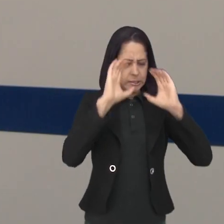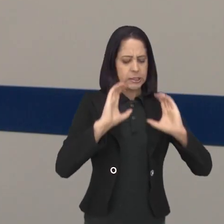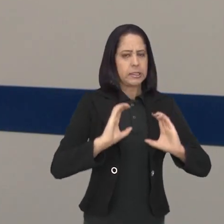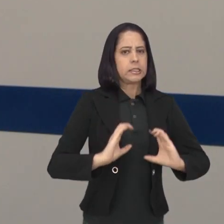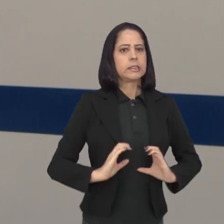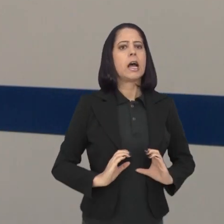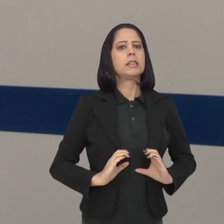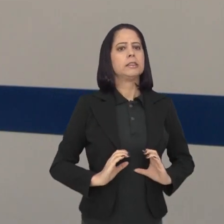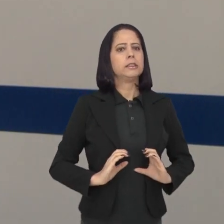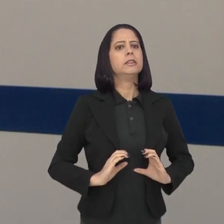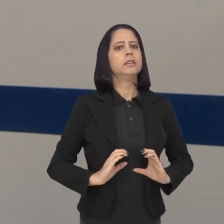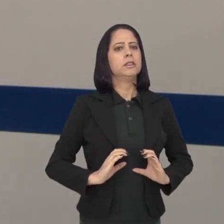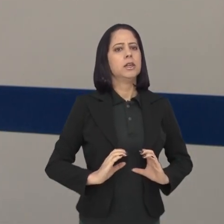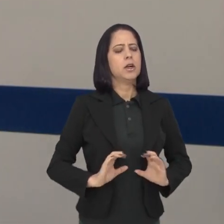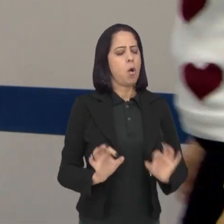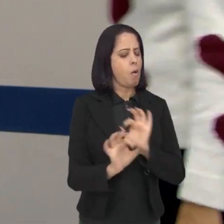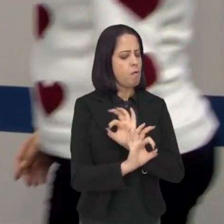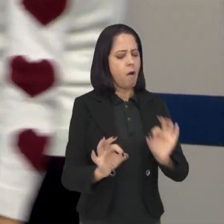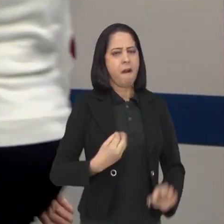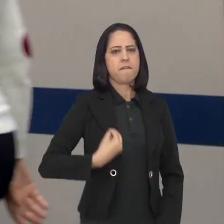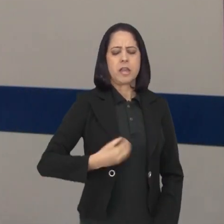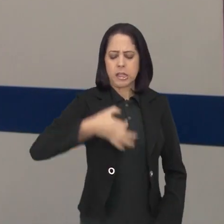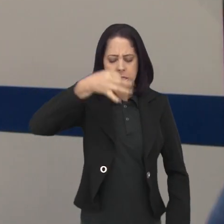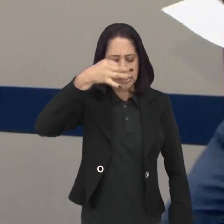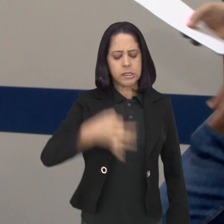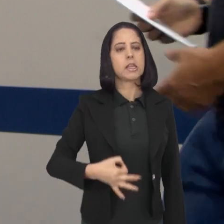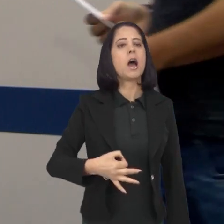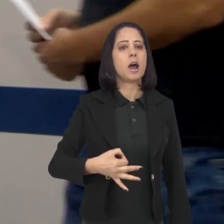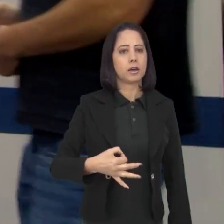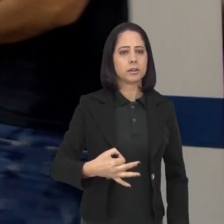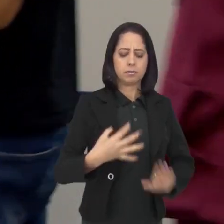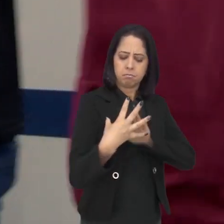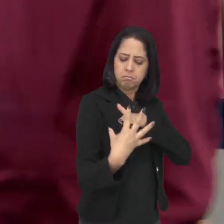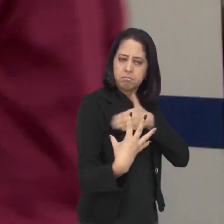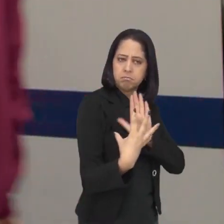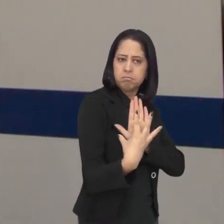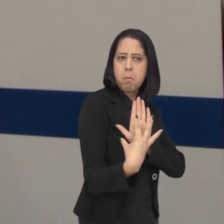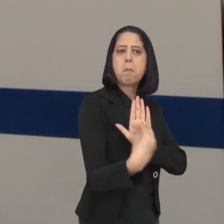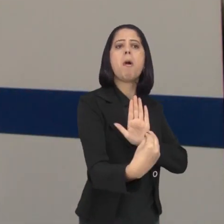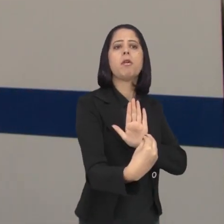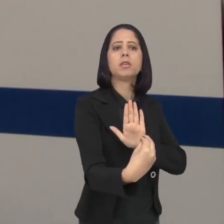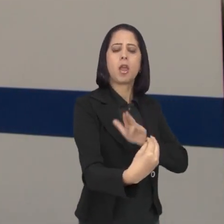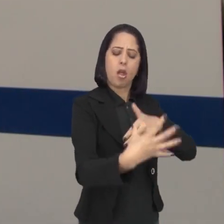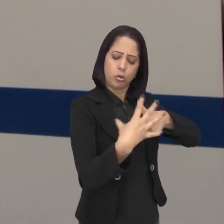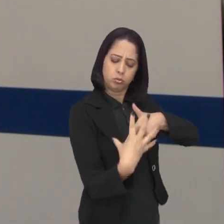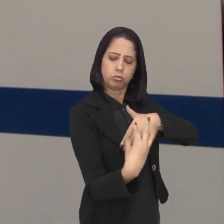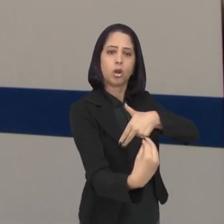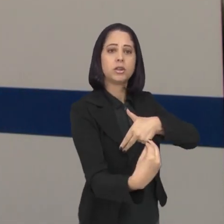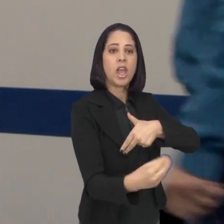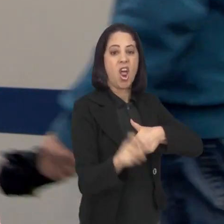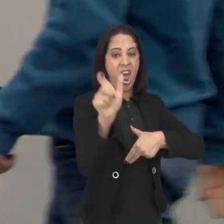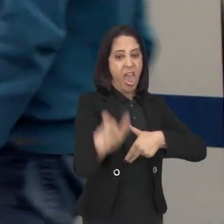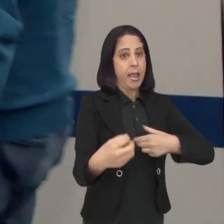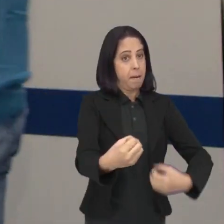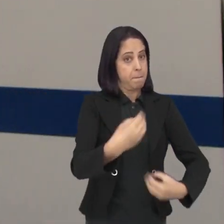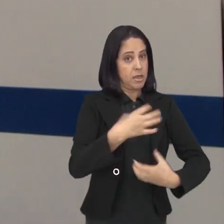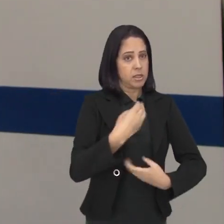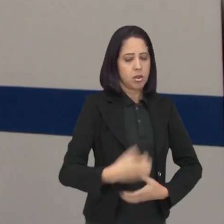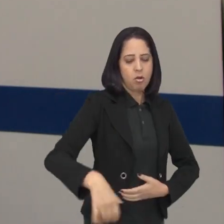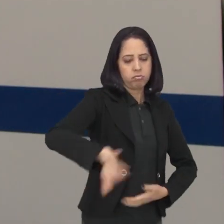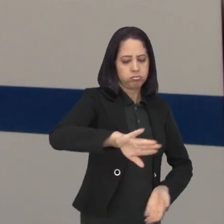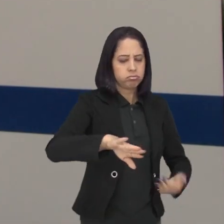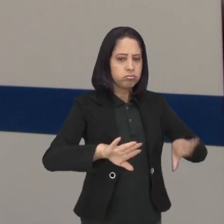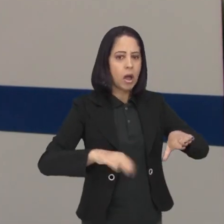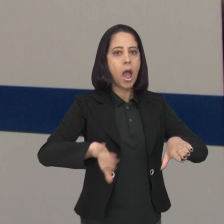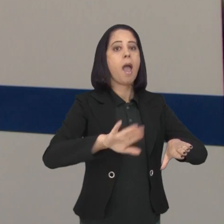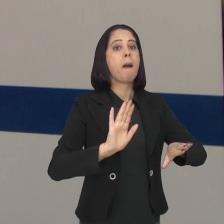como indivíduo, como cidadão, como uma pessoa honesta, honrada, é um modelo. Então ele me ensinou karatê,